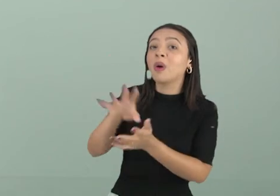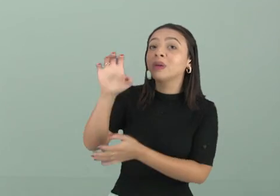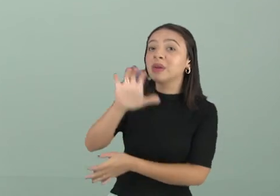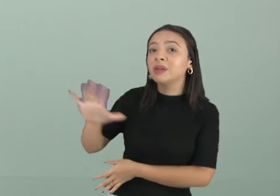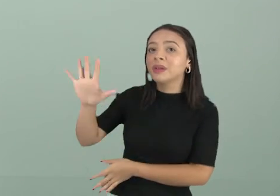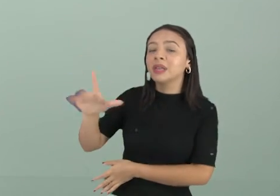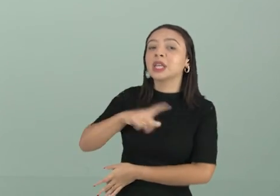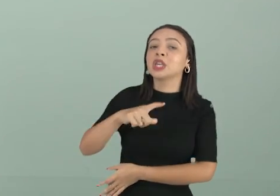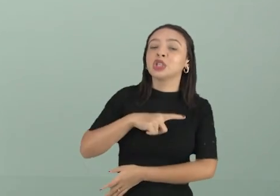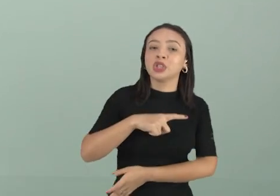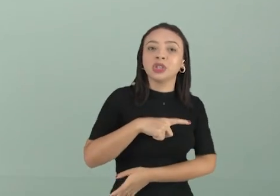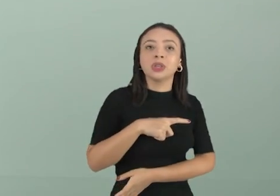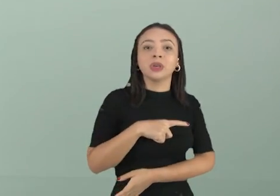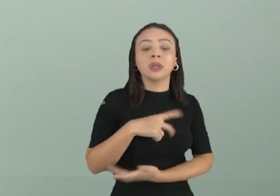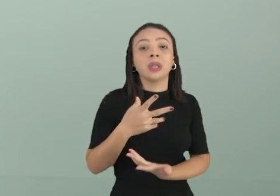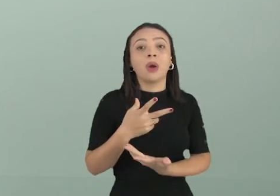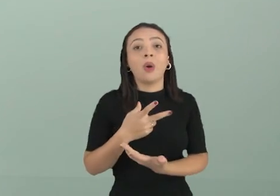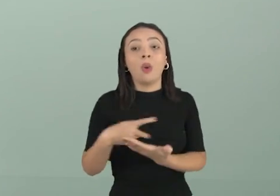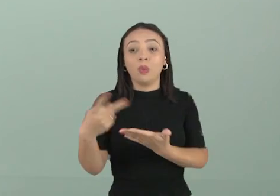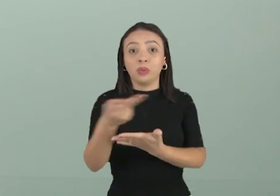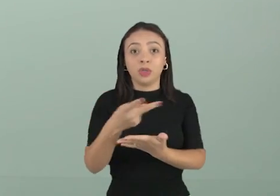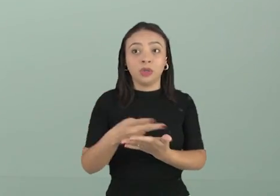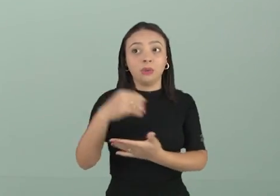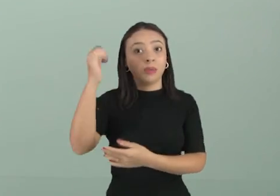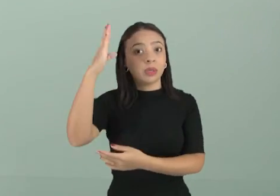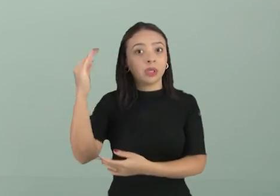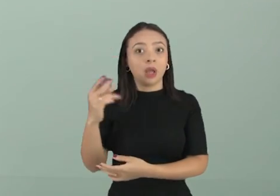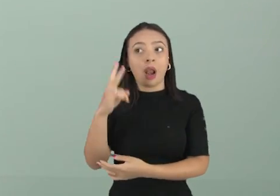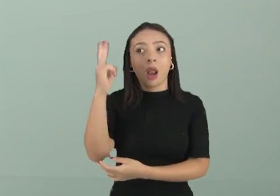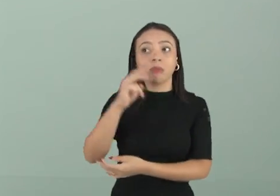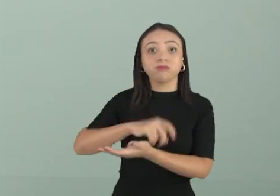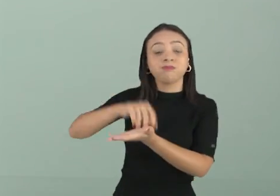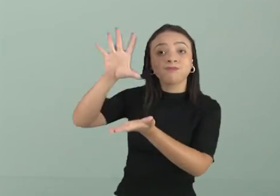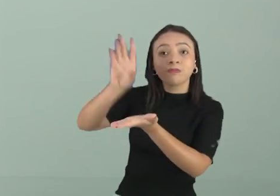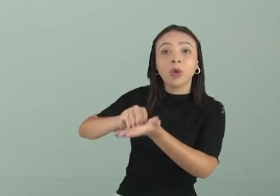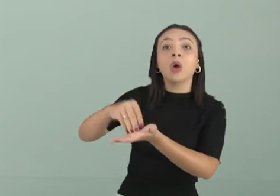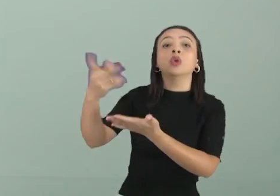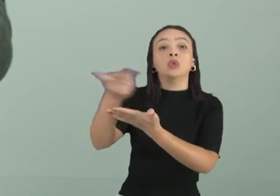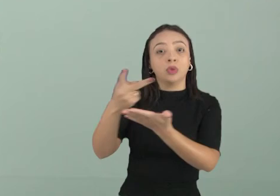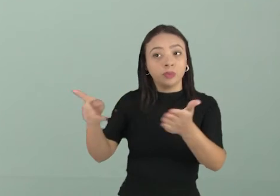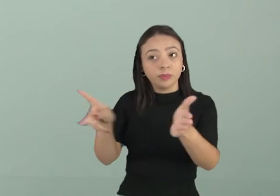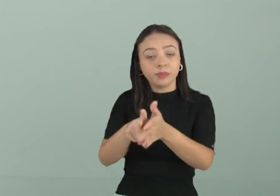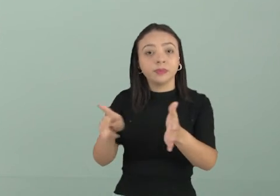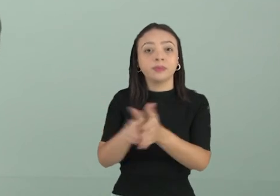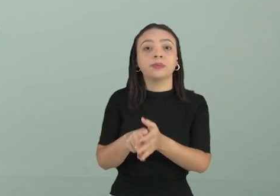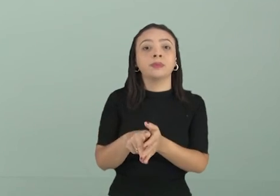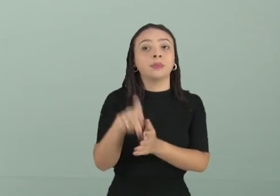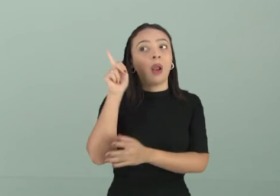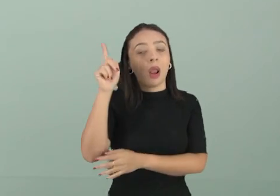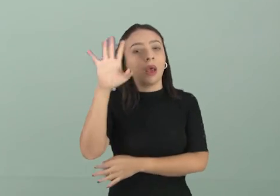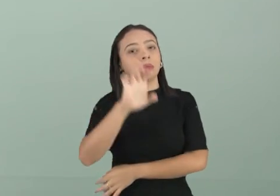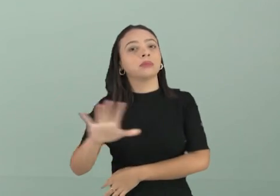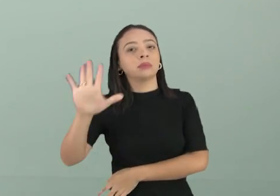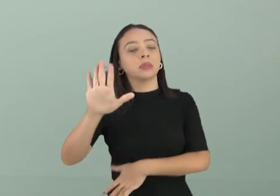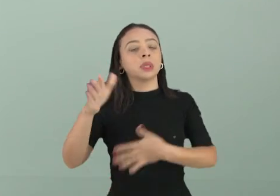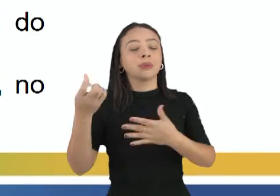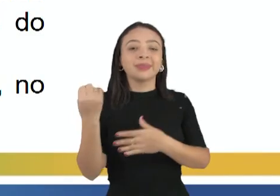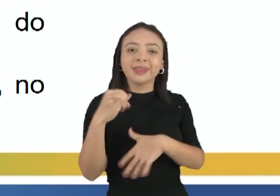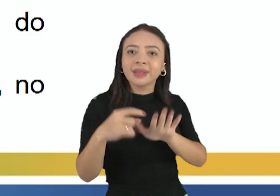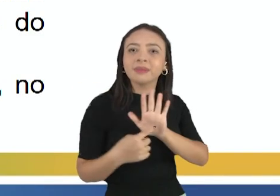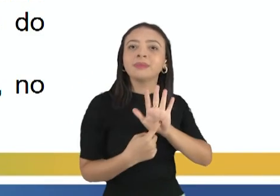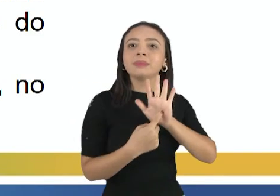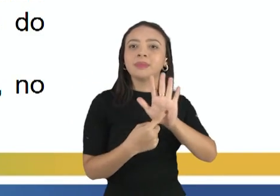Os artistas brasileiros foram motivados a partir das vanguardas europeias. Então, quando ele traz isso,